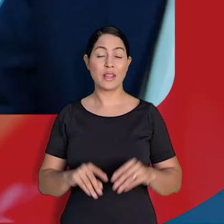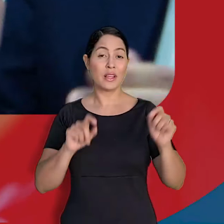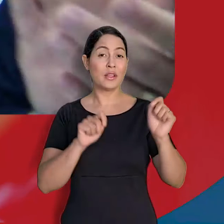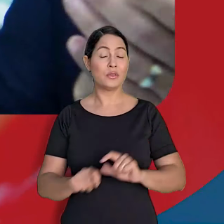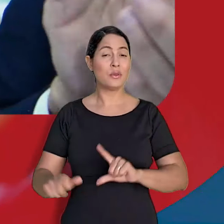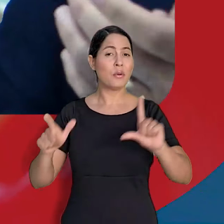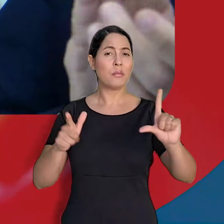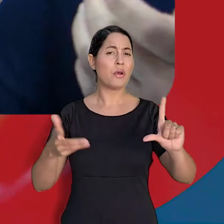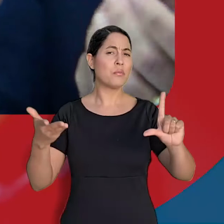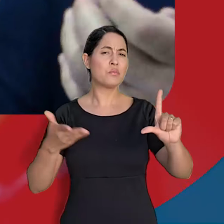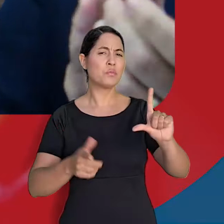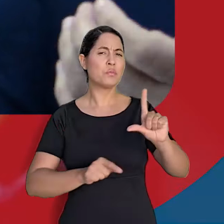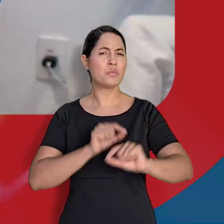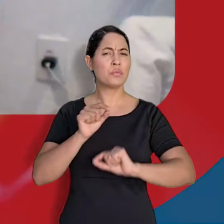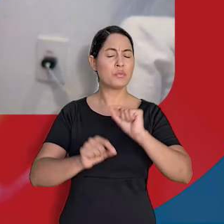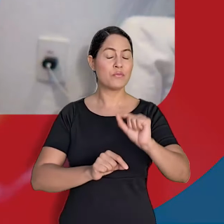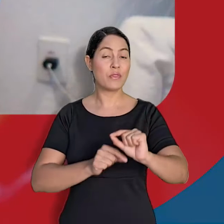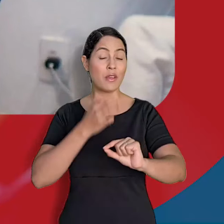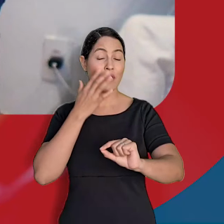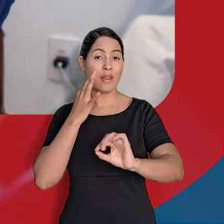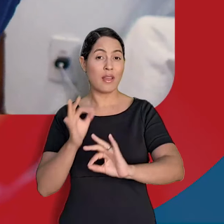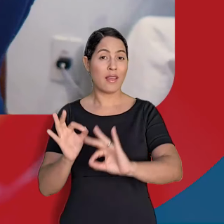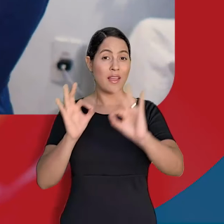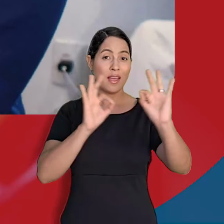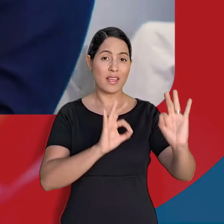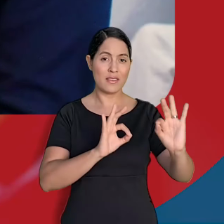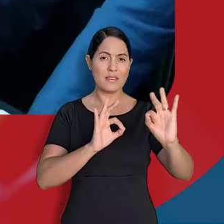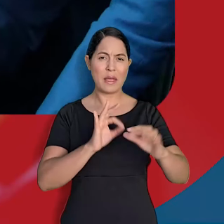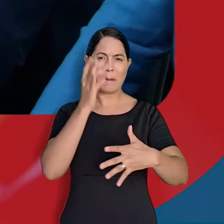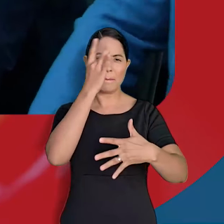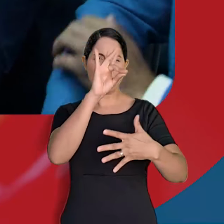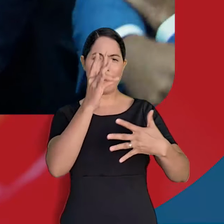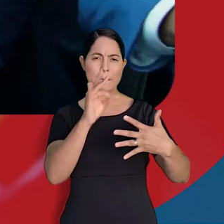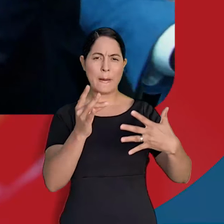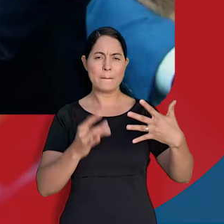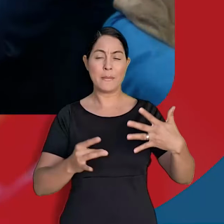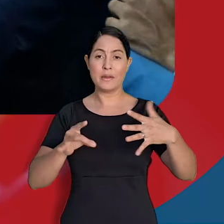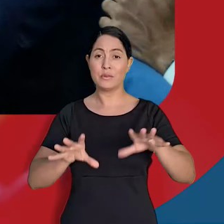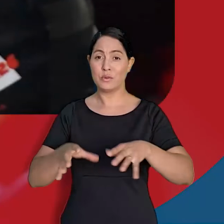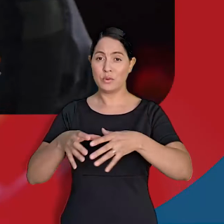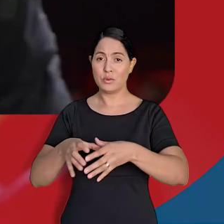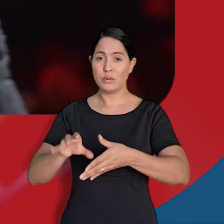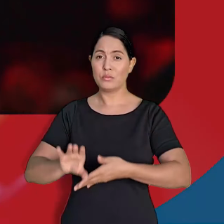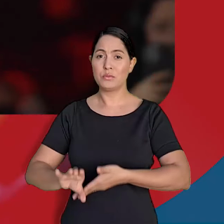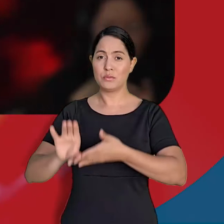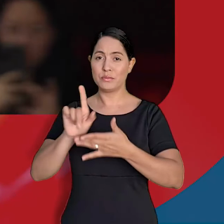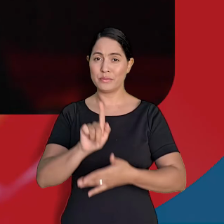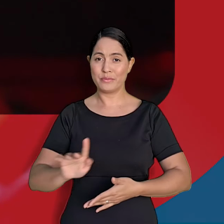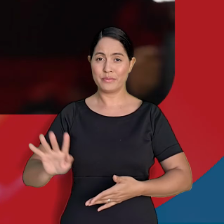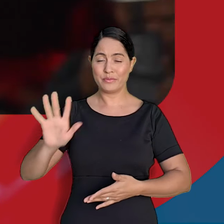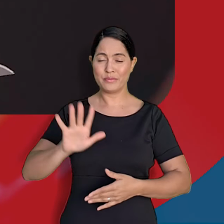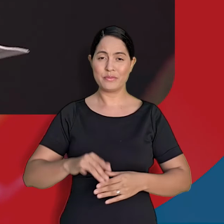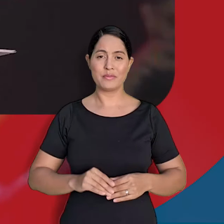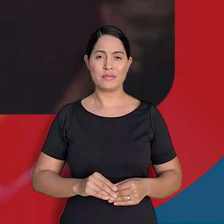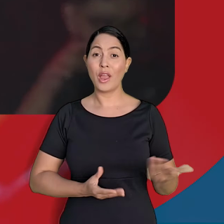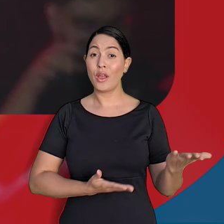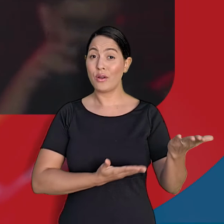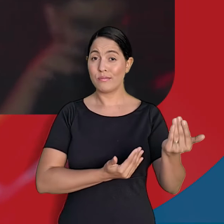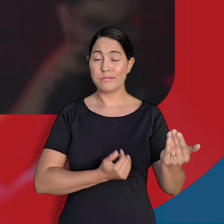No programa de hoje, vamos conferir os destaques da última sessão do Conselho Pleno. Jovem